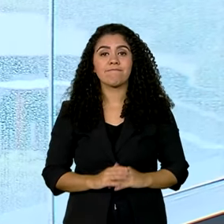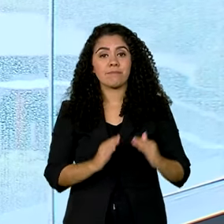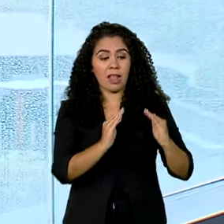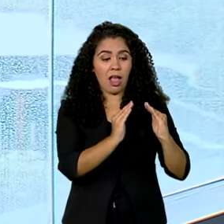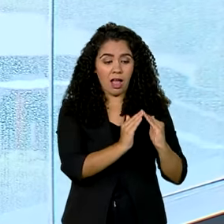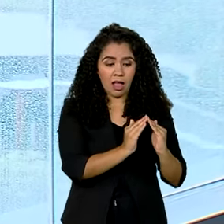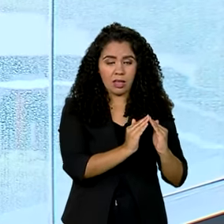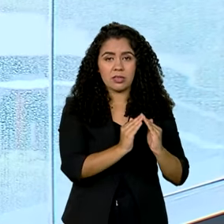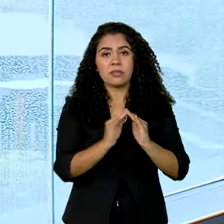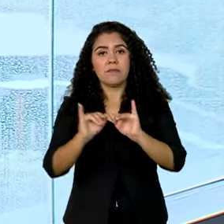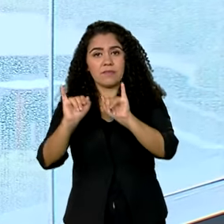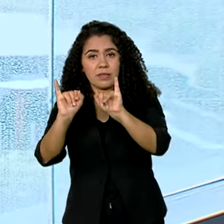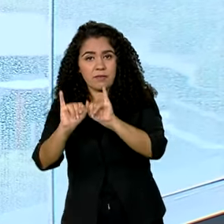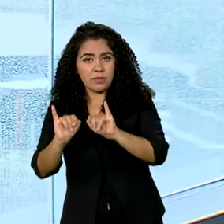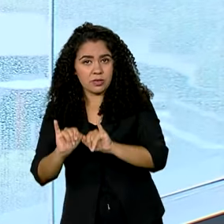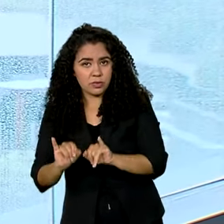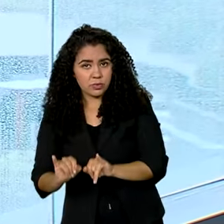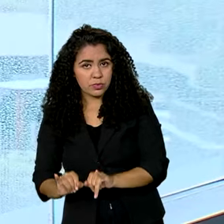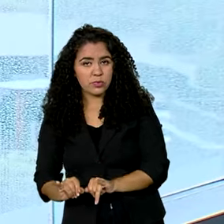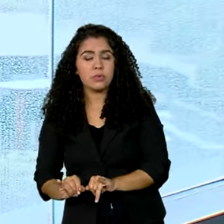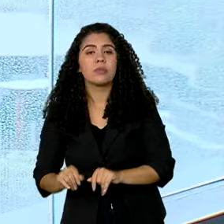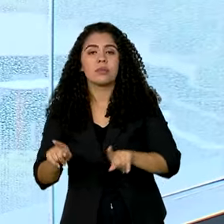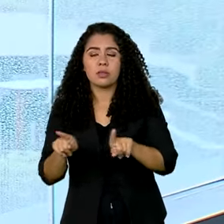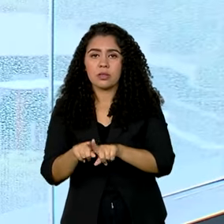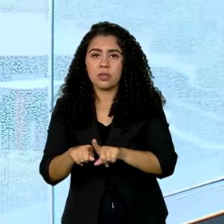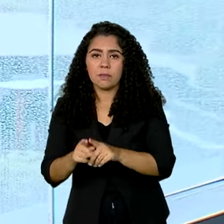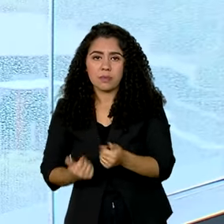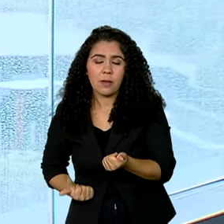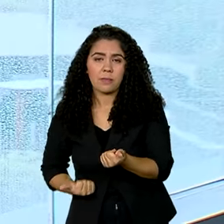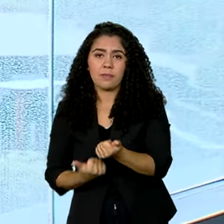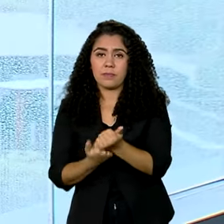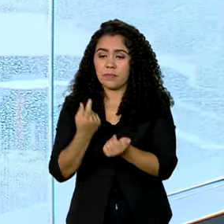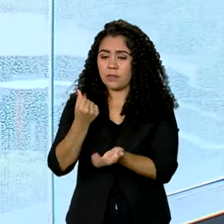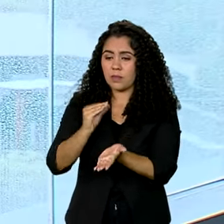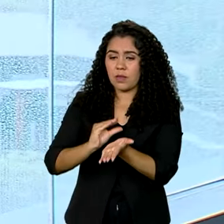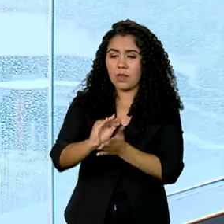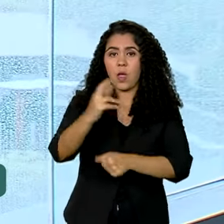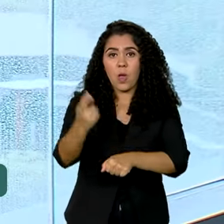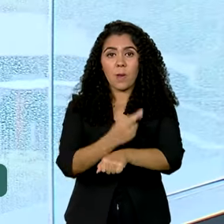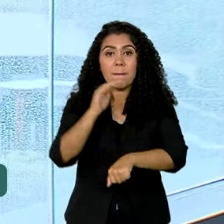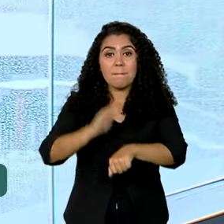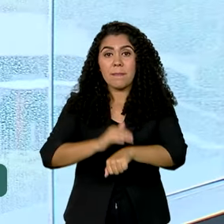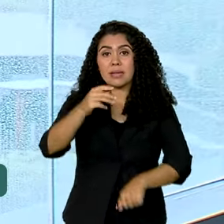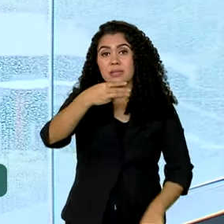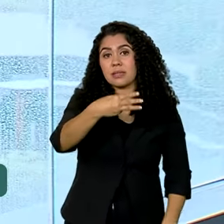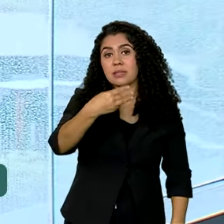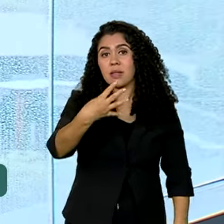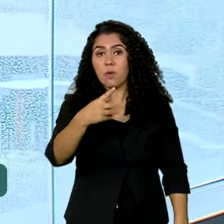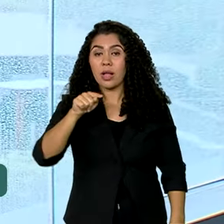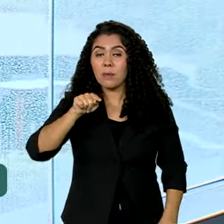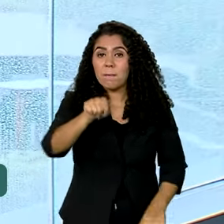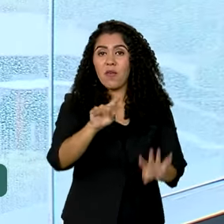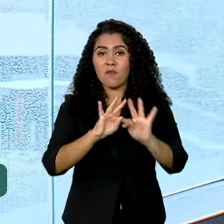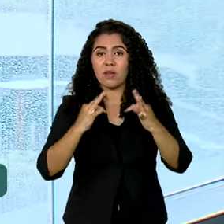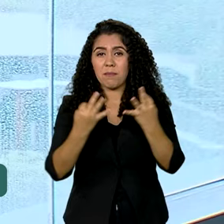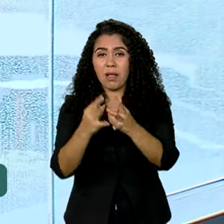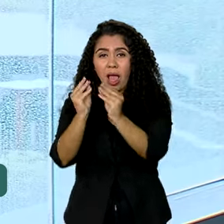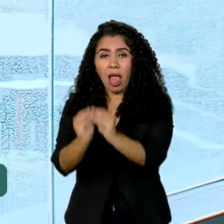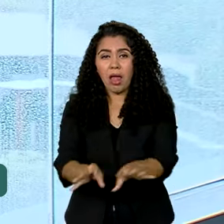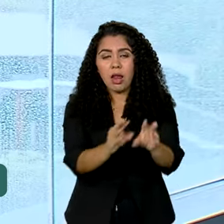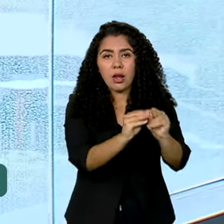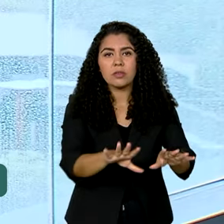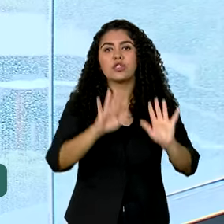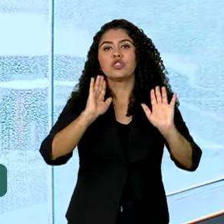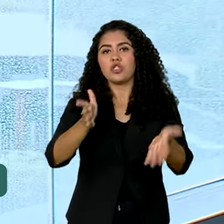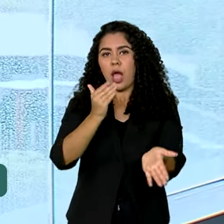Habitação, infraestrutura e também auxílio reconstrução. Mais de 34 mil famílias que foram atingidas começaram a